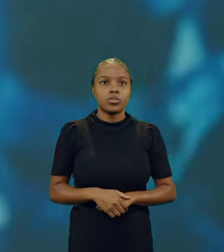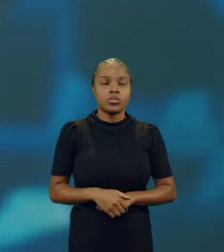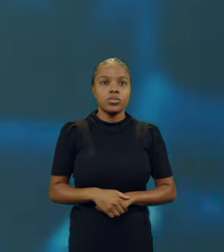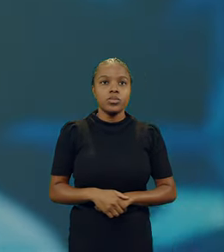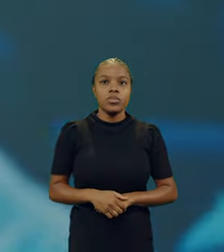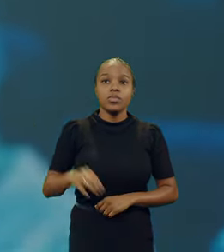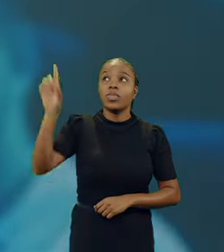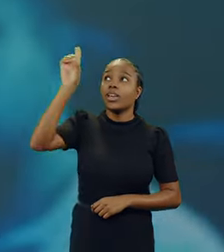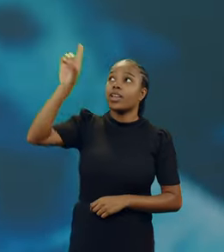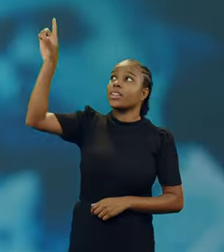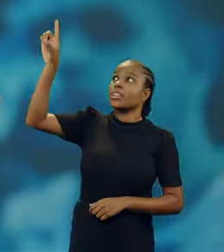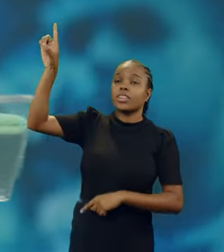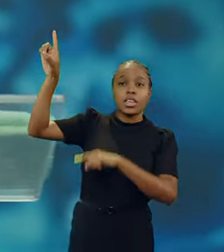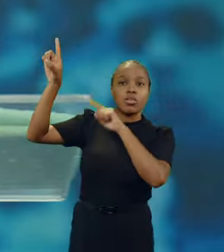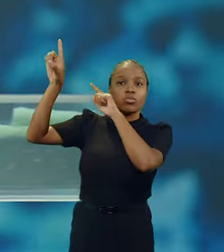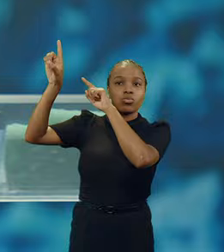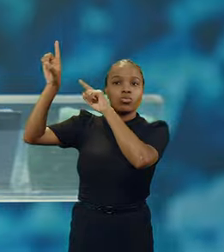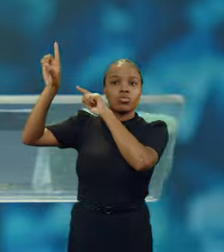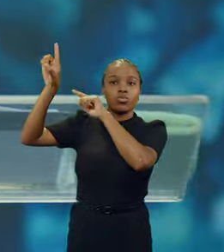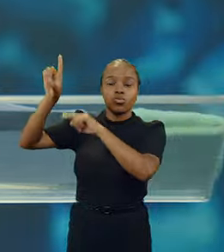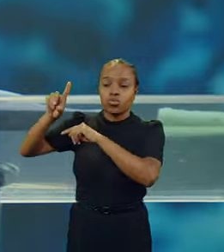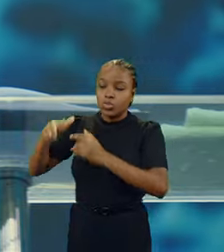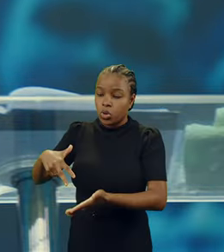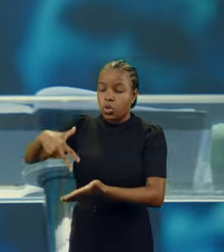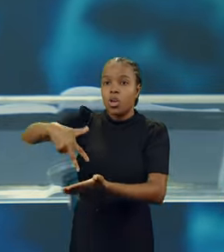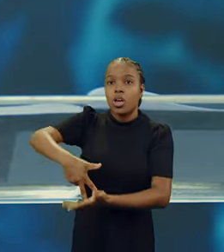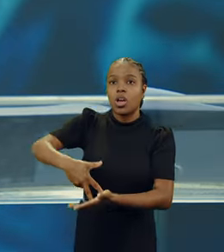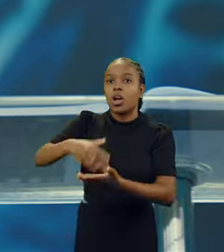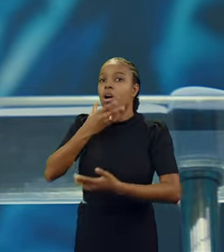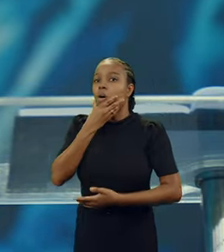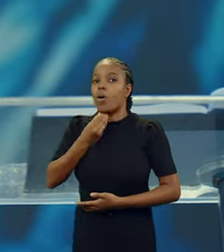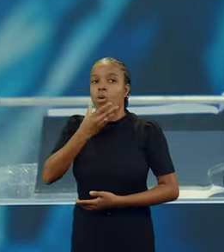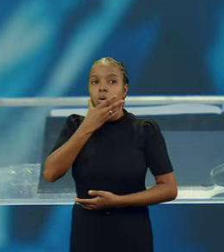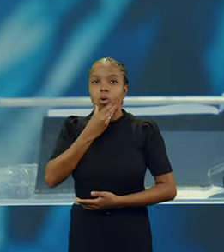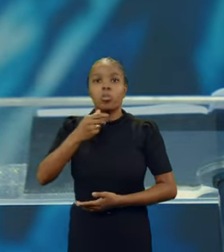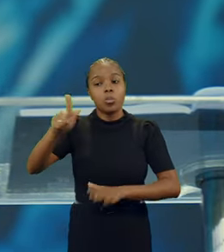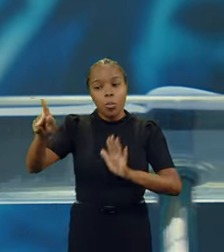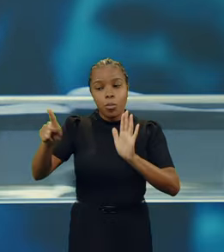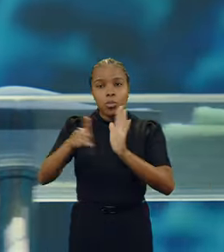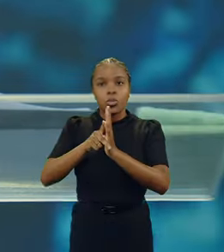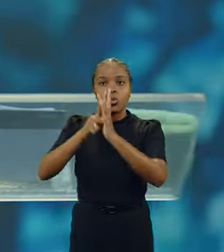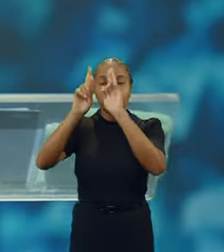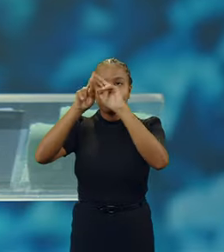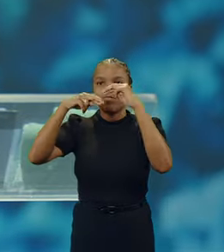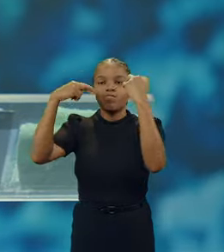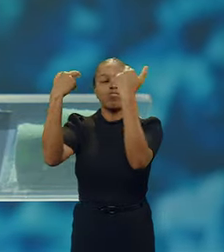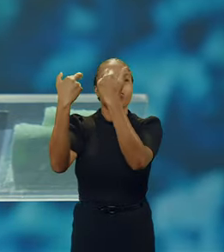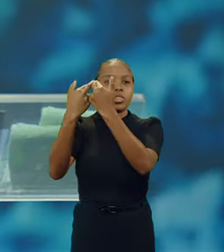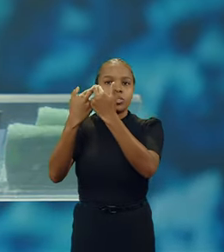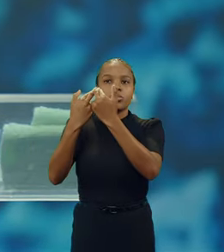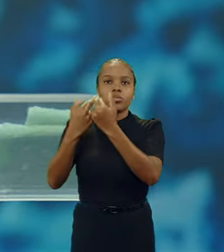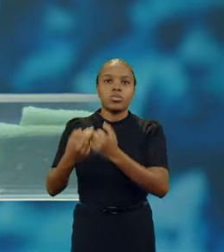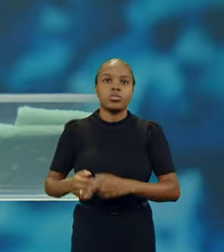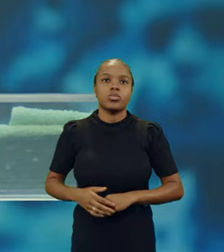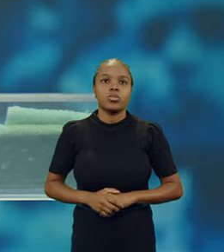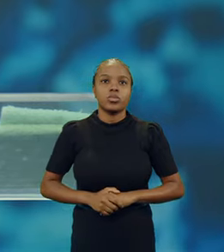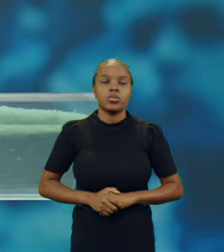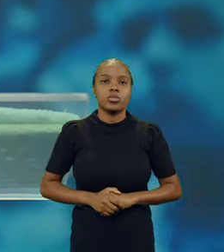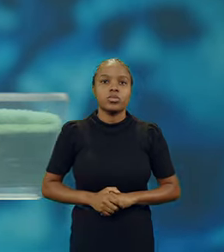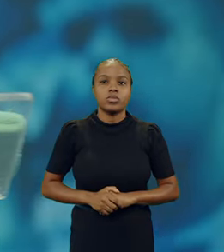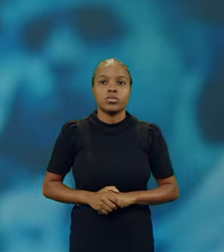Deus estabeleceu e estabelece homens para o seu reino.